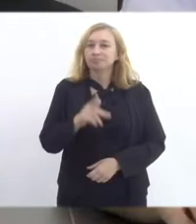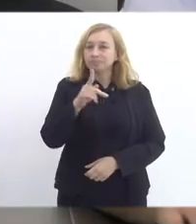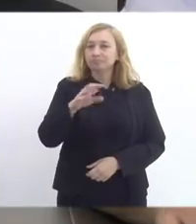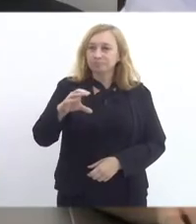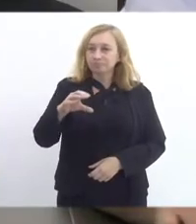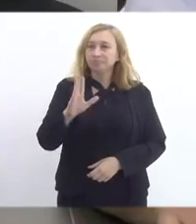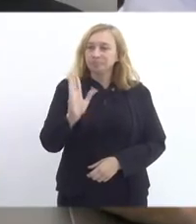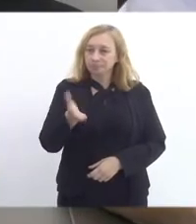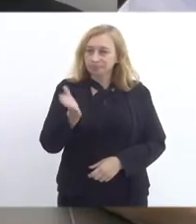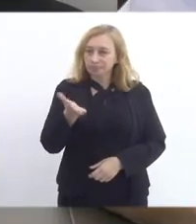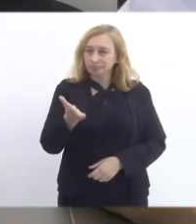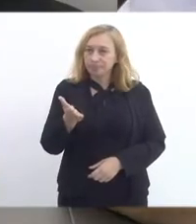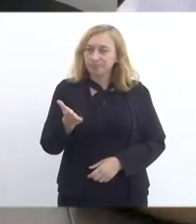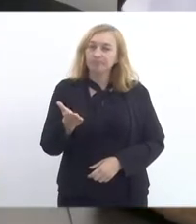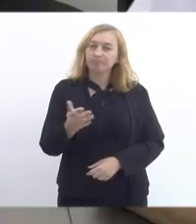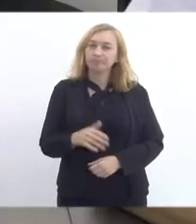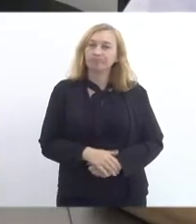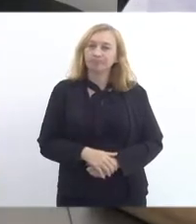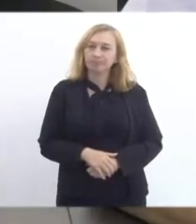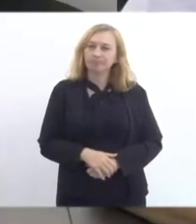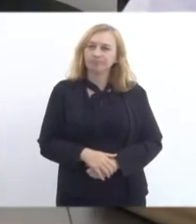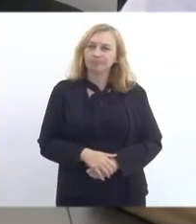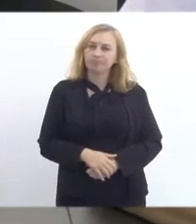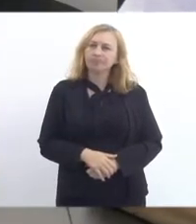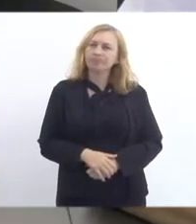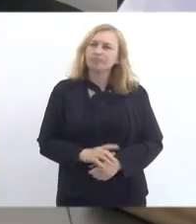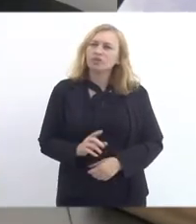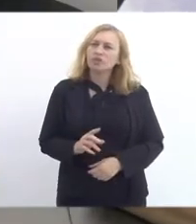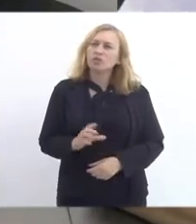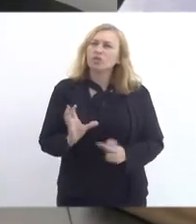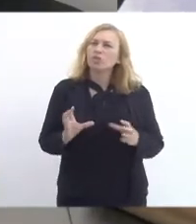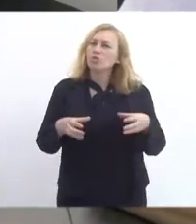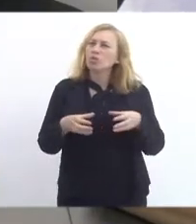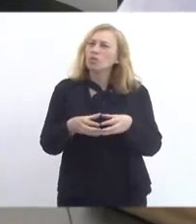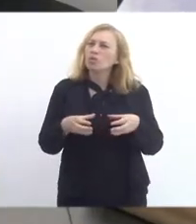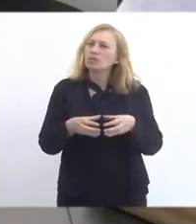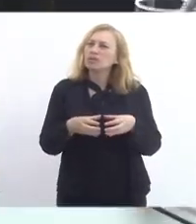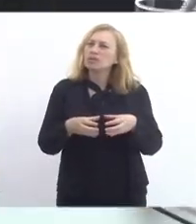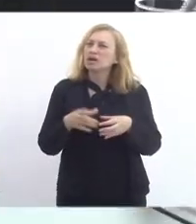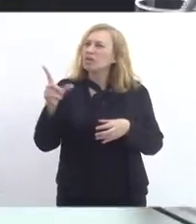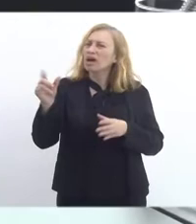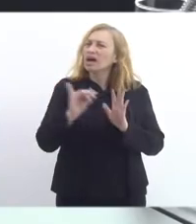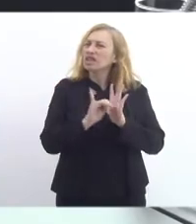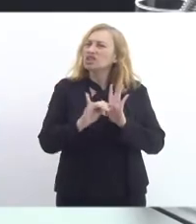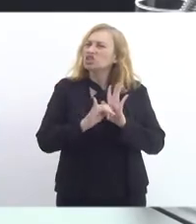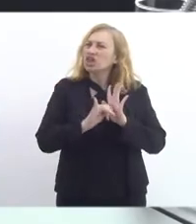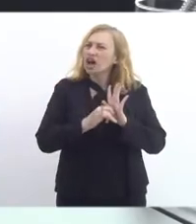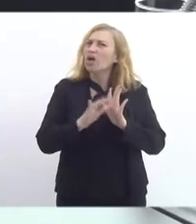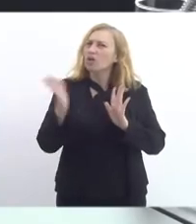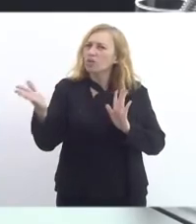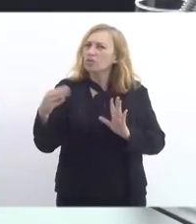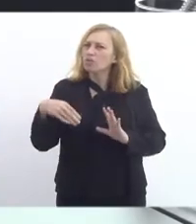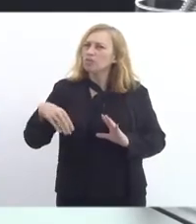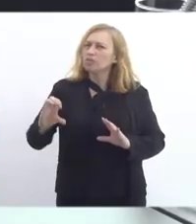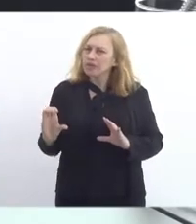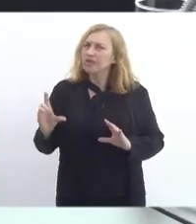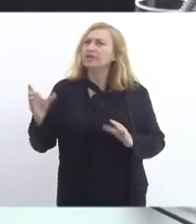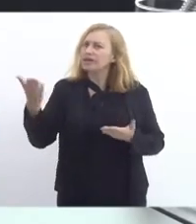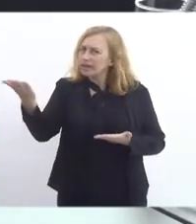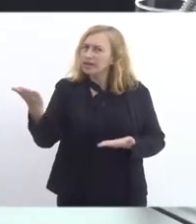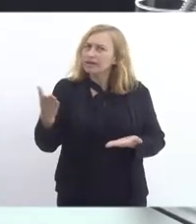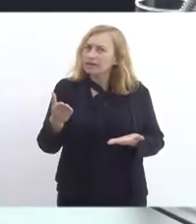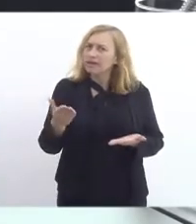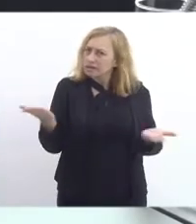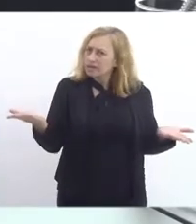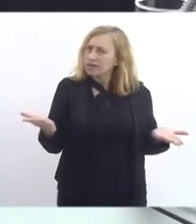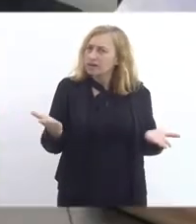está pela admissibilidade, como é que chama, comissão de... Está no edital, Mink. O edital que fez a concessão